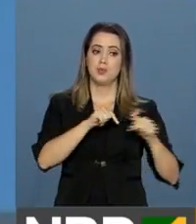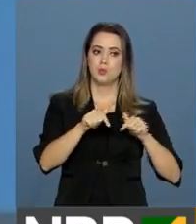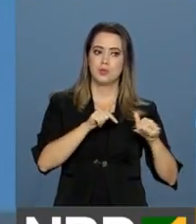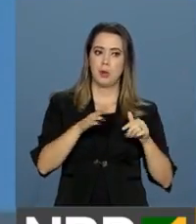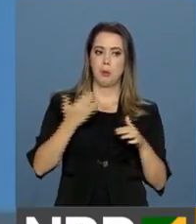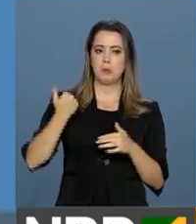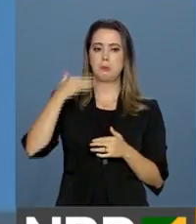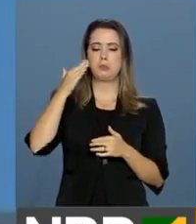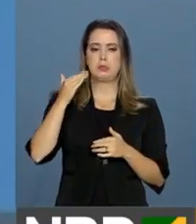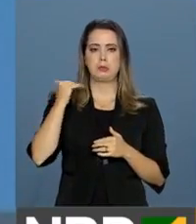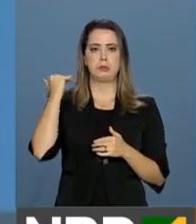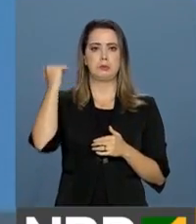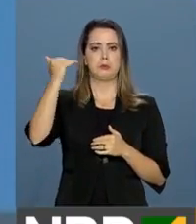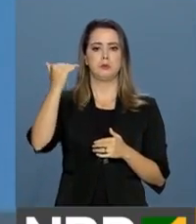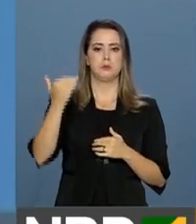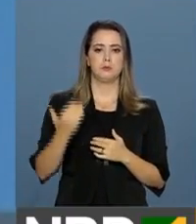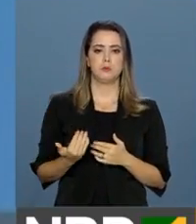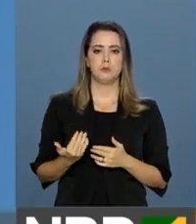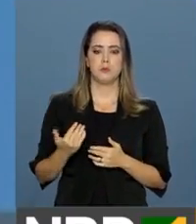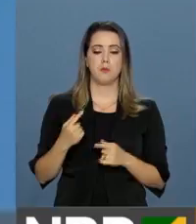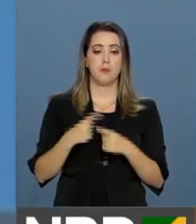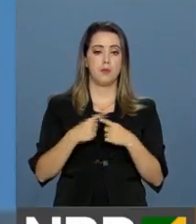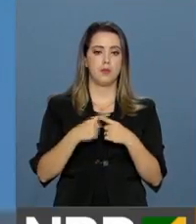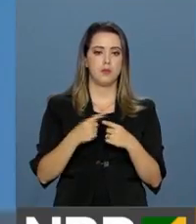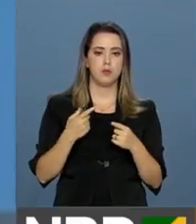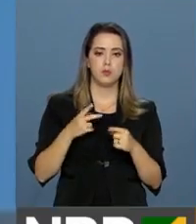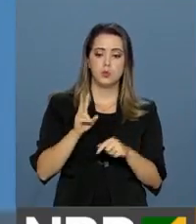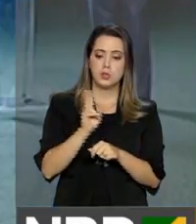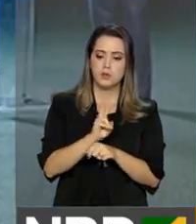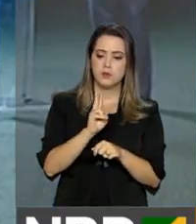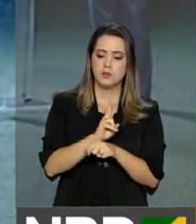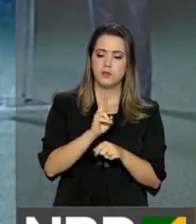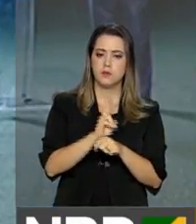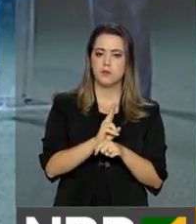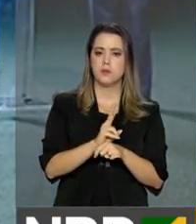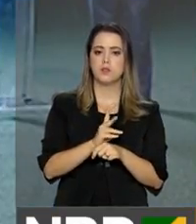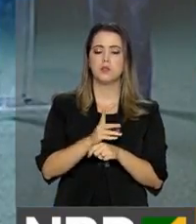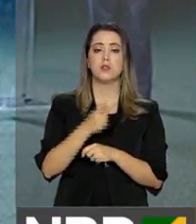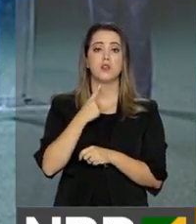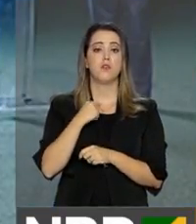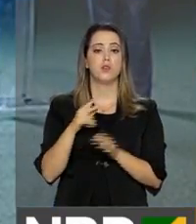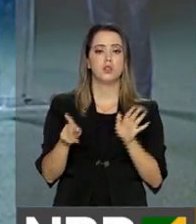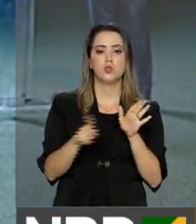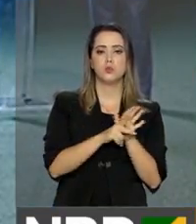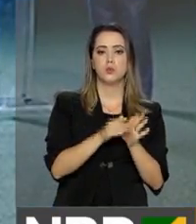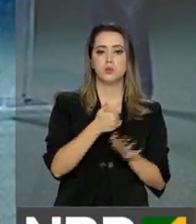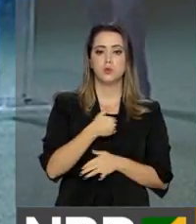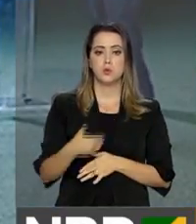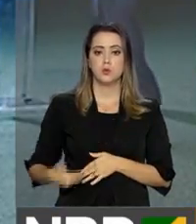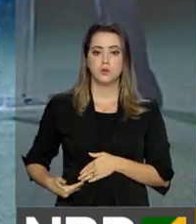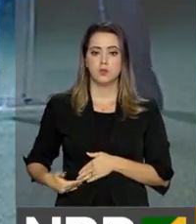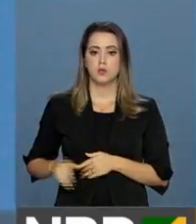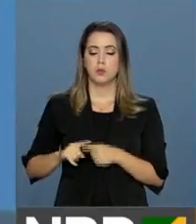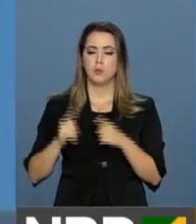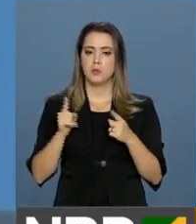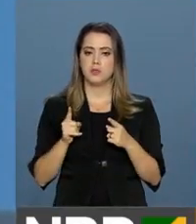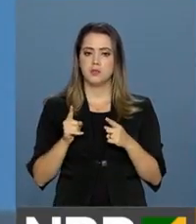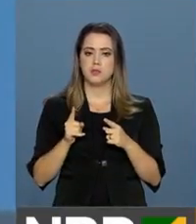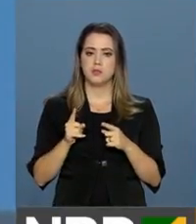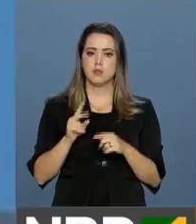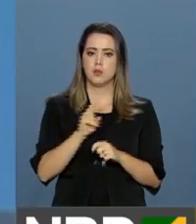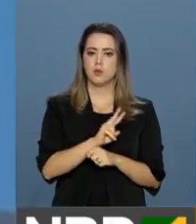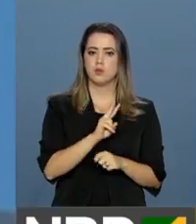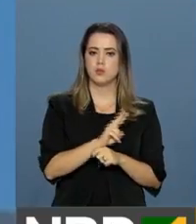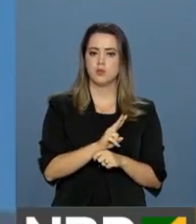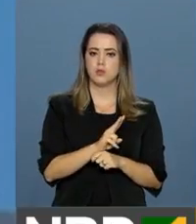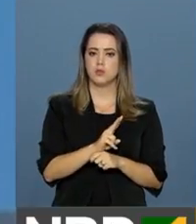bastante nobre ou mais nobre até porque ele vai defender os interesses do poder público agora ao defender os